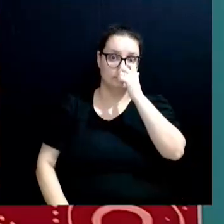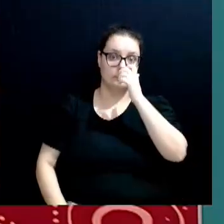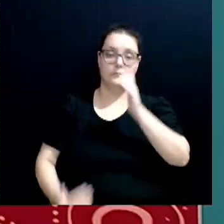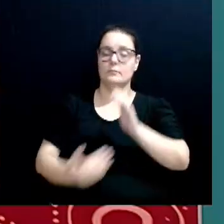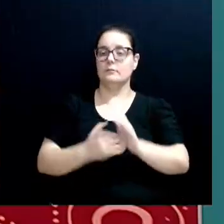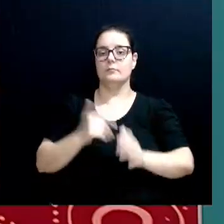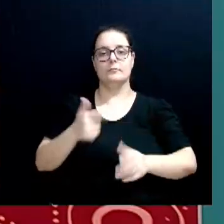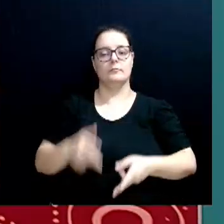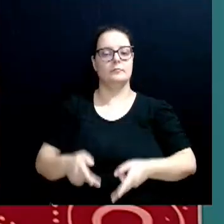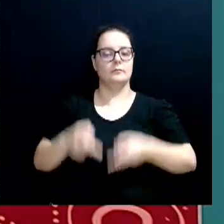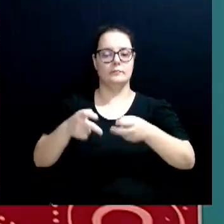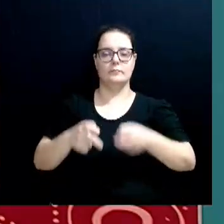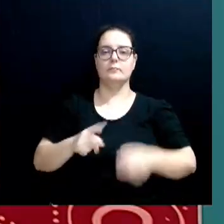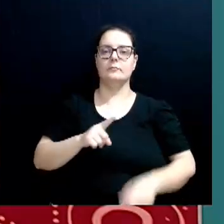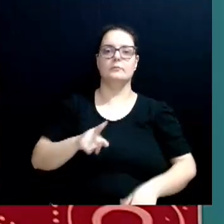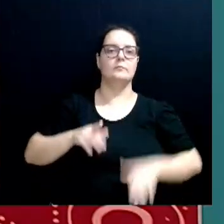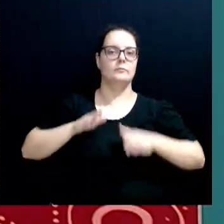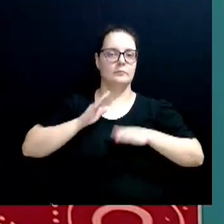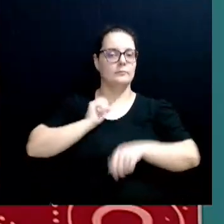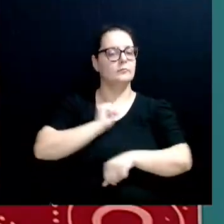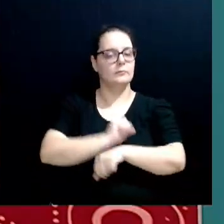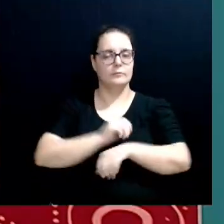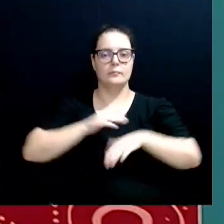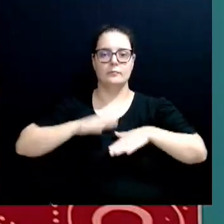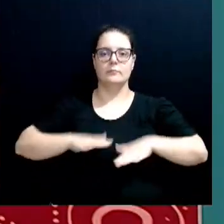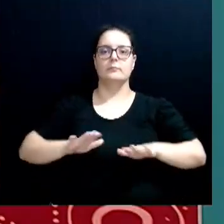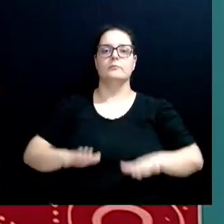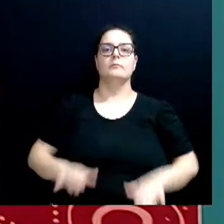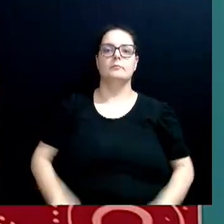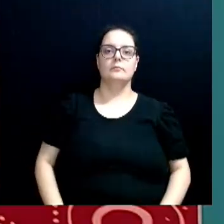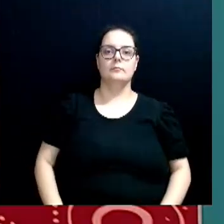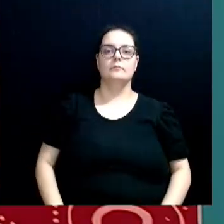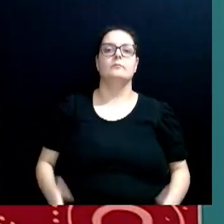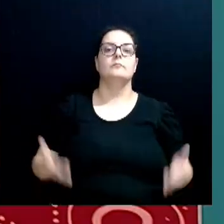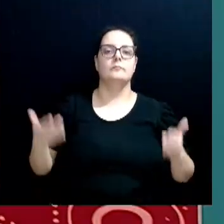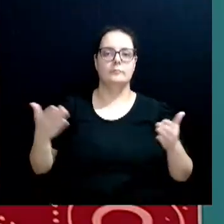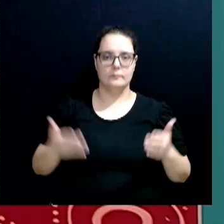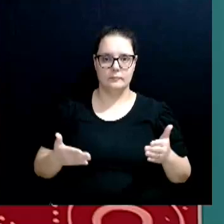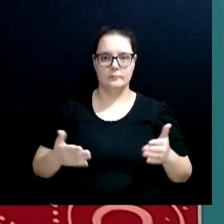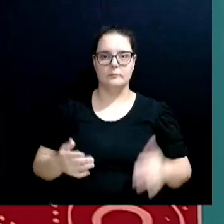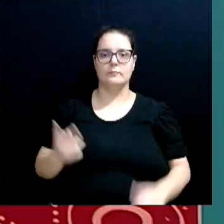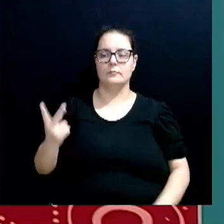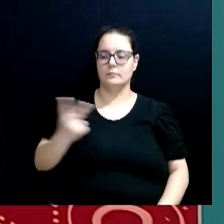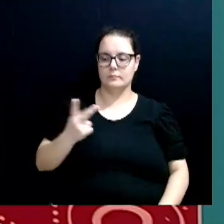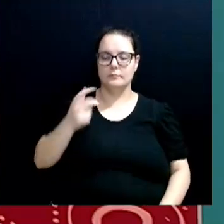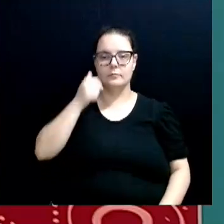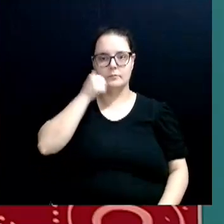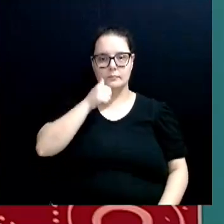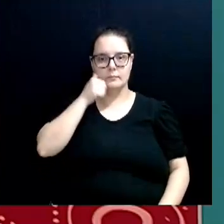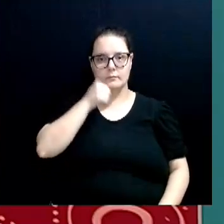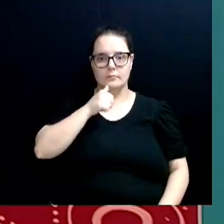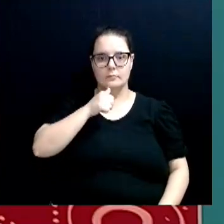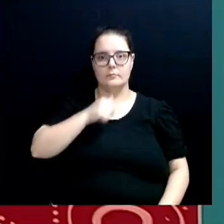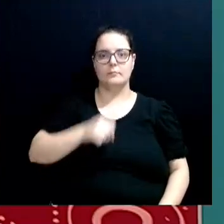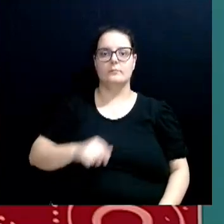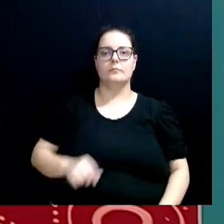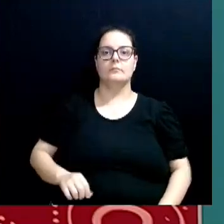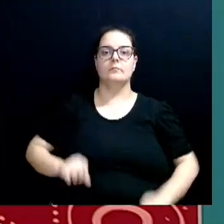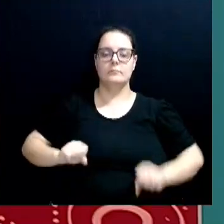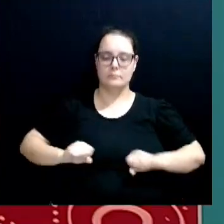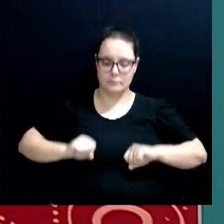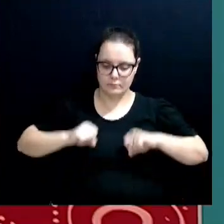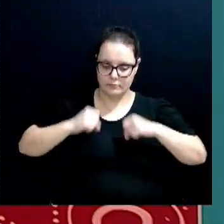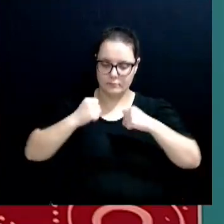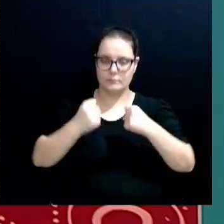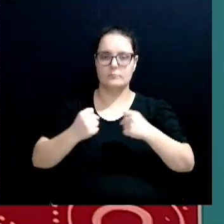não sossegamos. Então elas, hoje, essas duas mulheres detentoras da lavagem